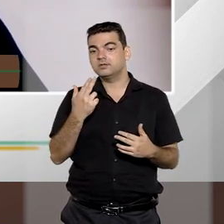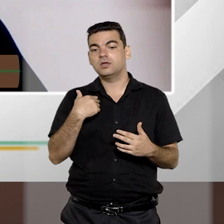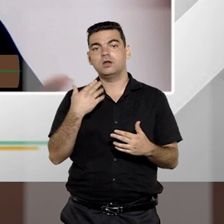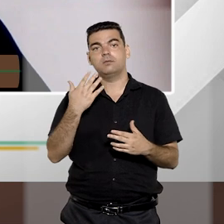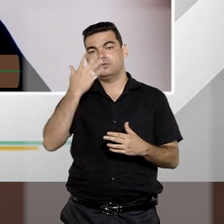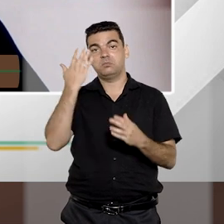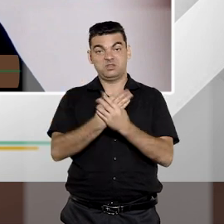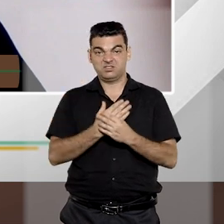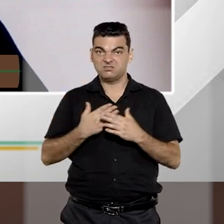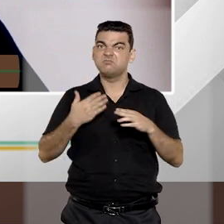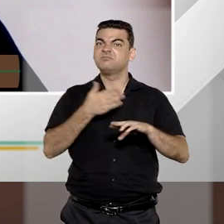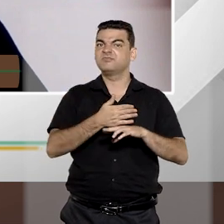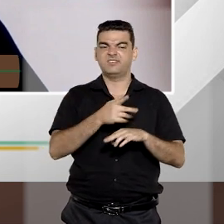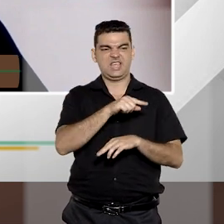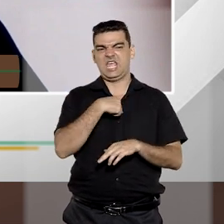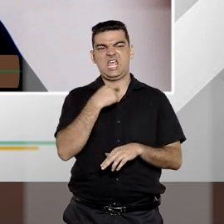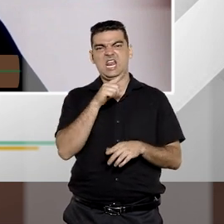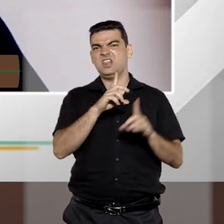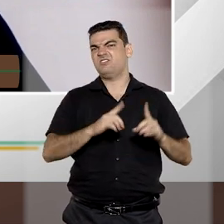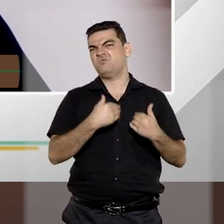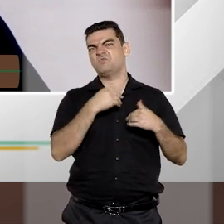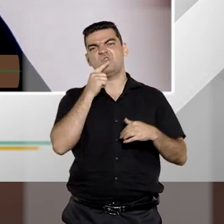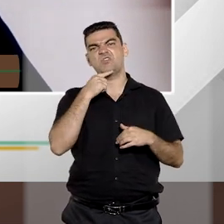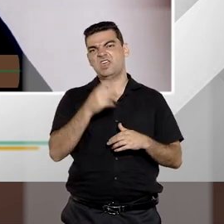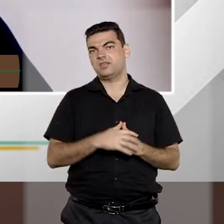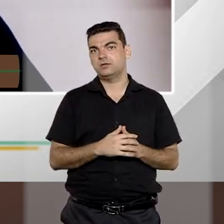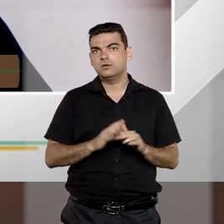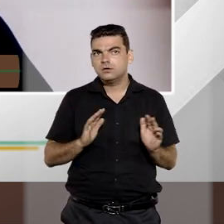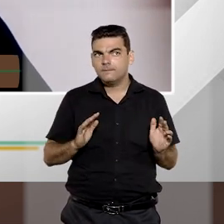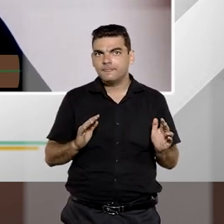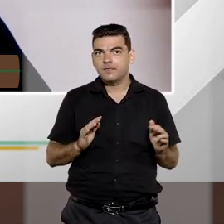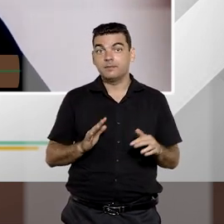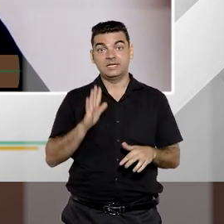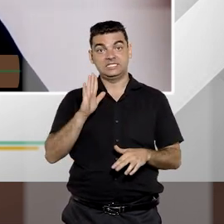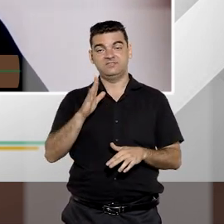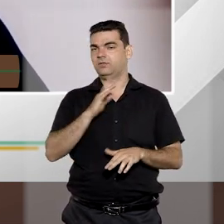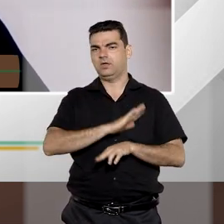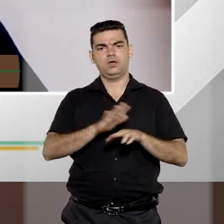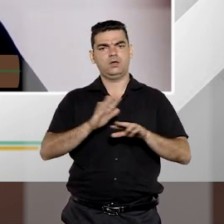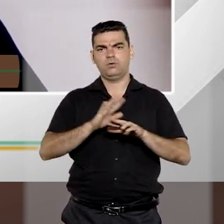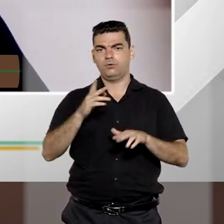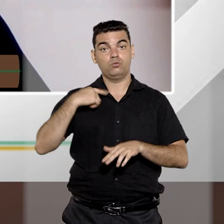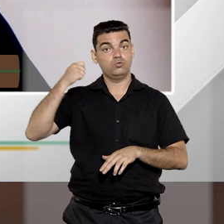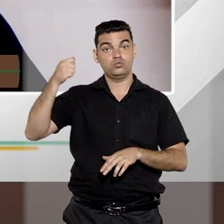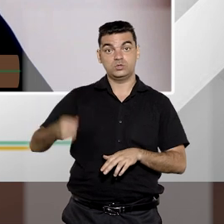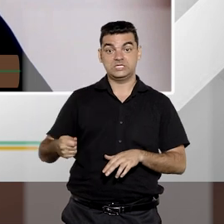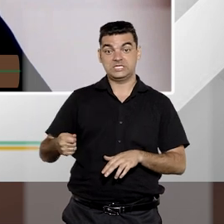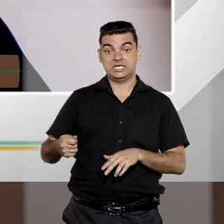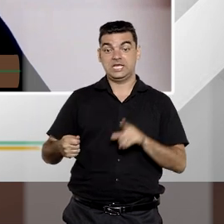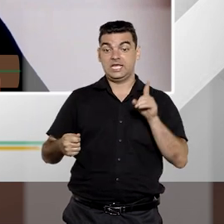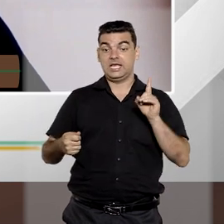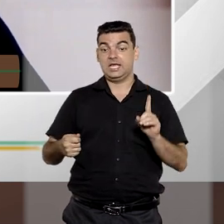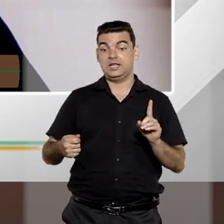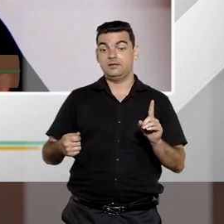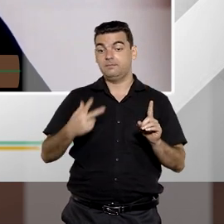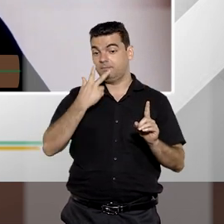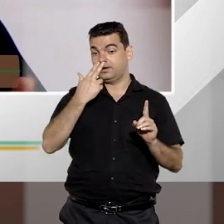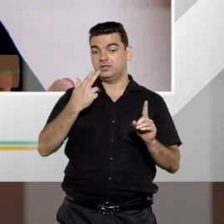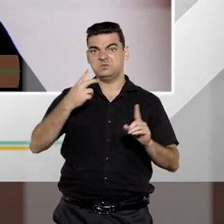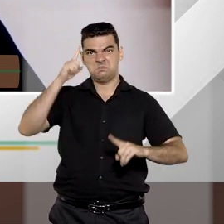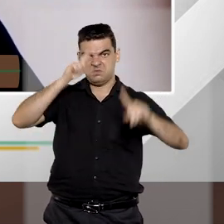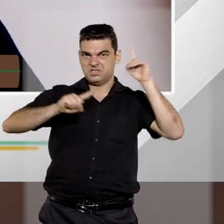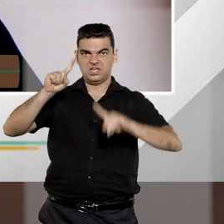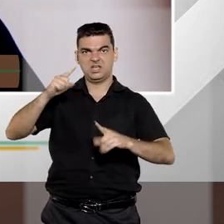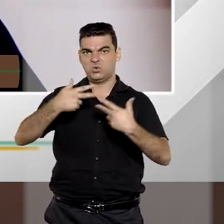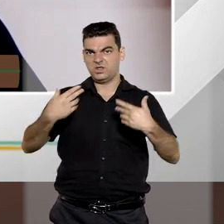de interdição, era por meio dessa ação que era feita. Então, uma vez decretada a interdição pelo juiz, o interditado ele não mais poderia